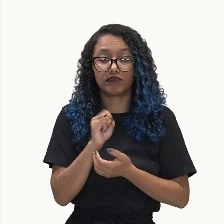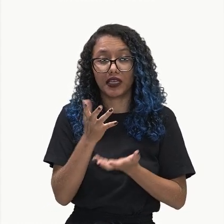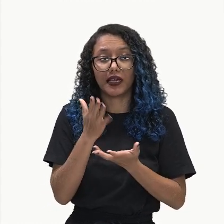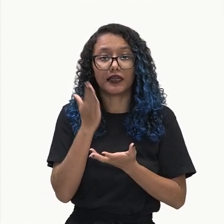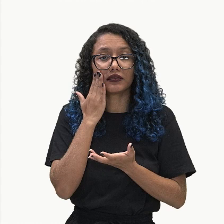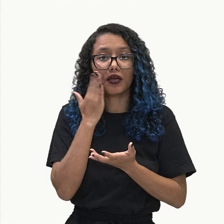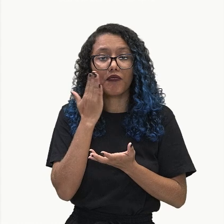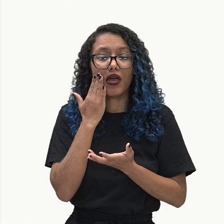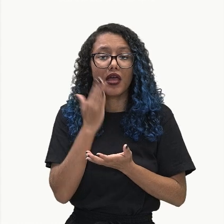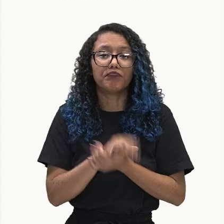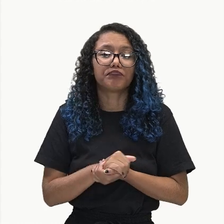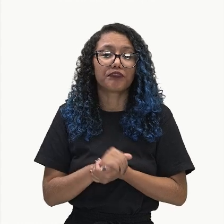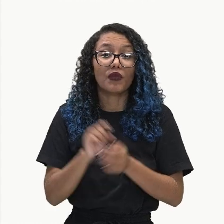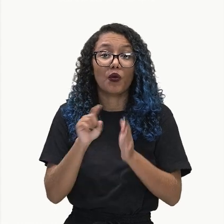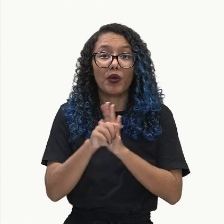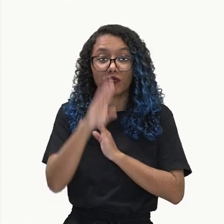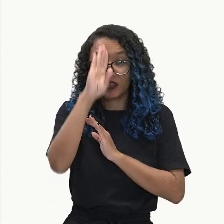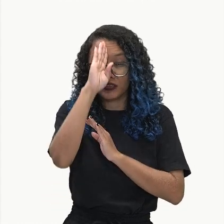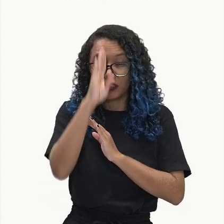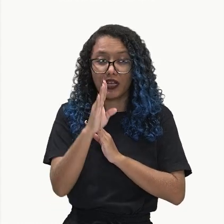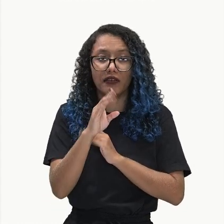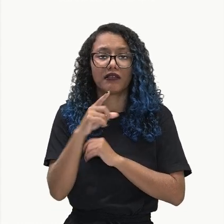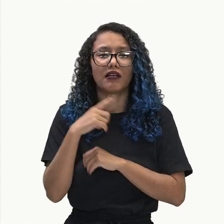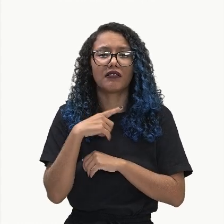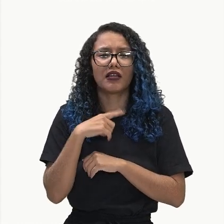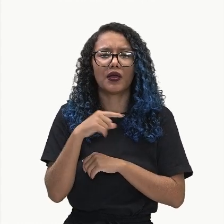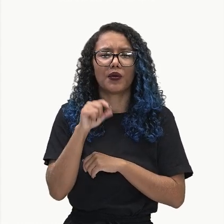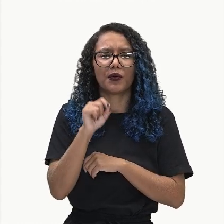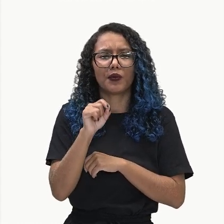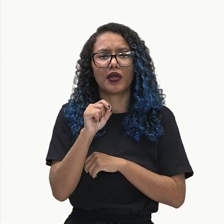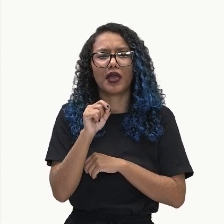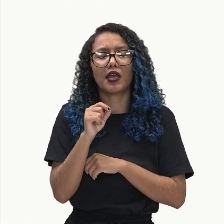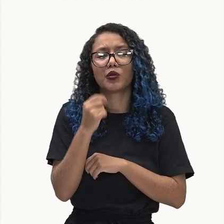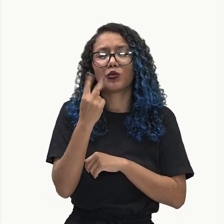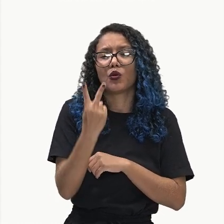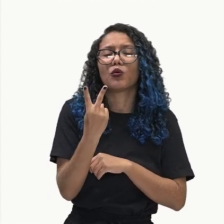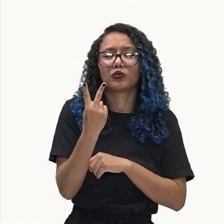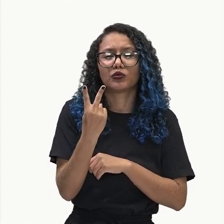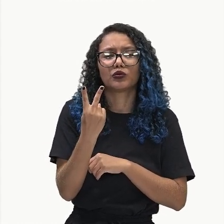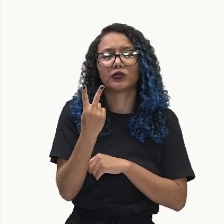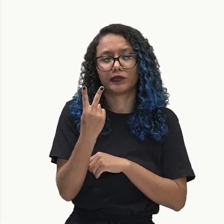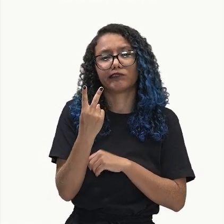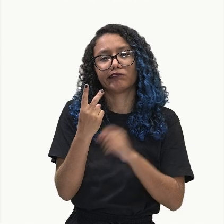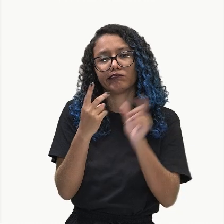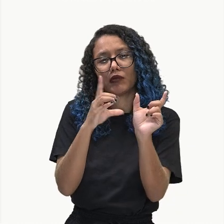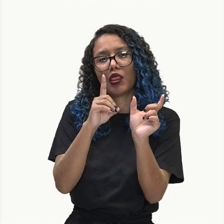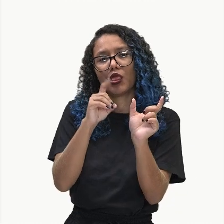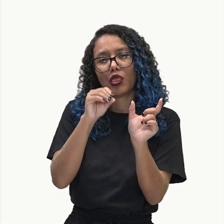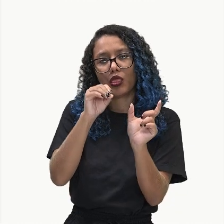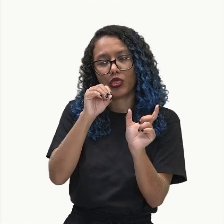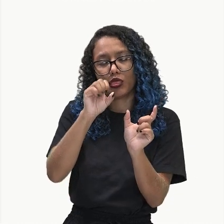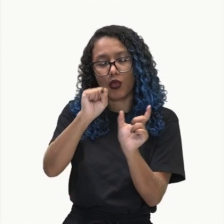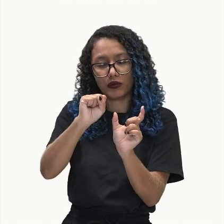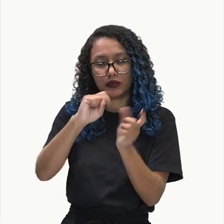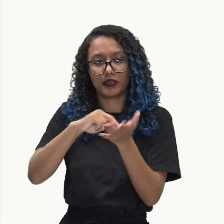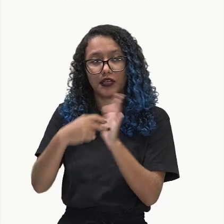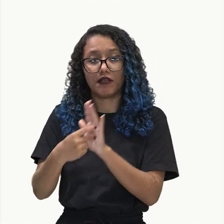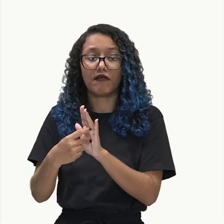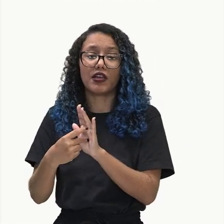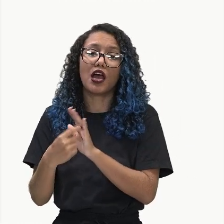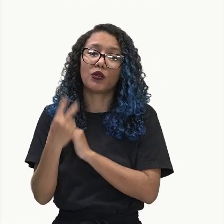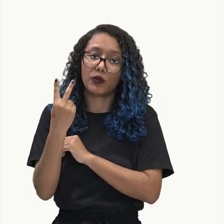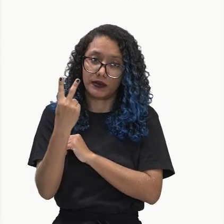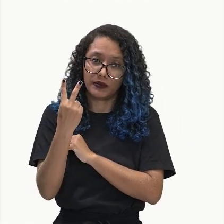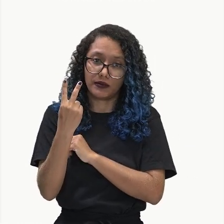signos. 2. O que é esse 2, professor? É o número 2, entre 2 signos de